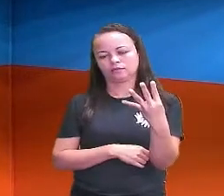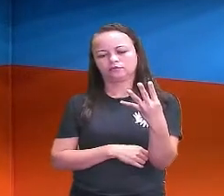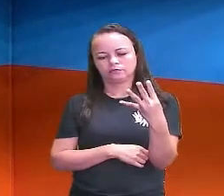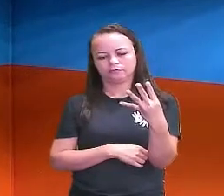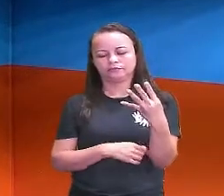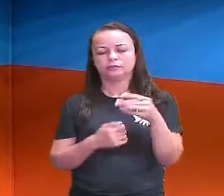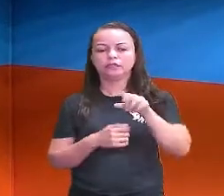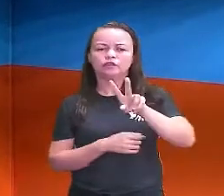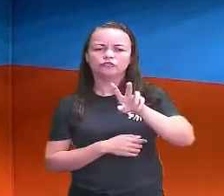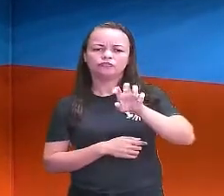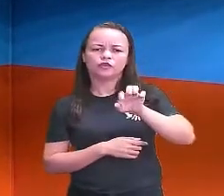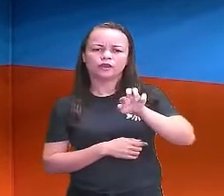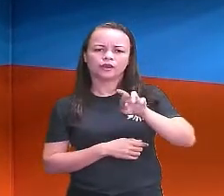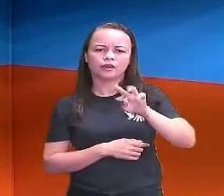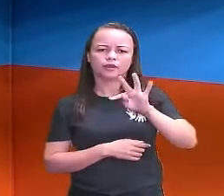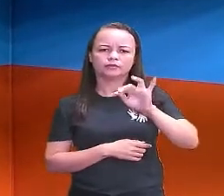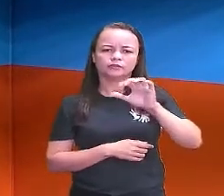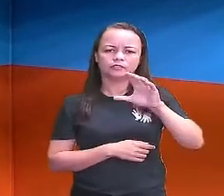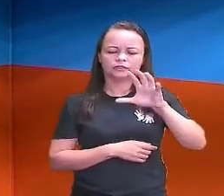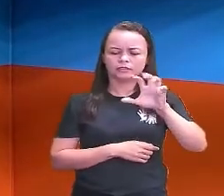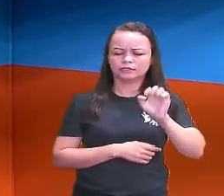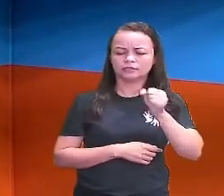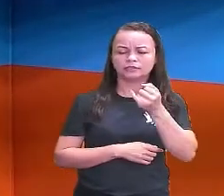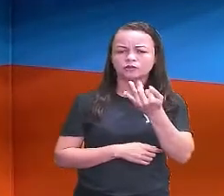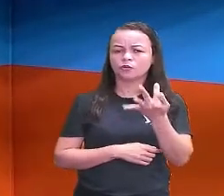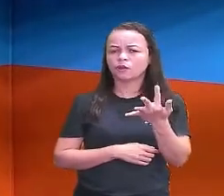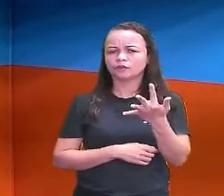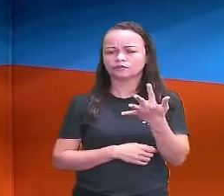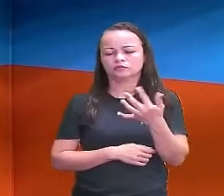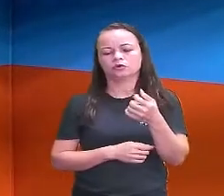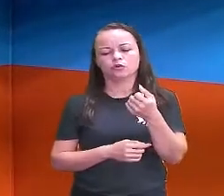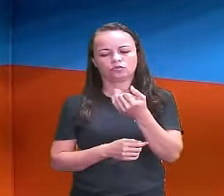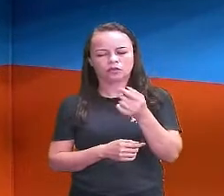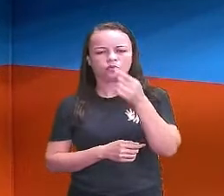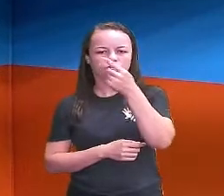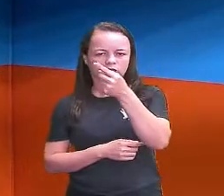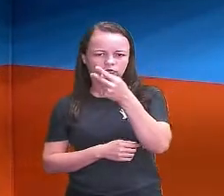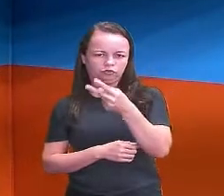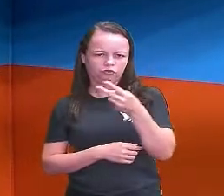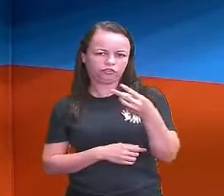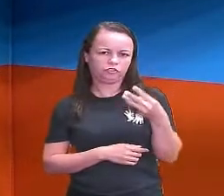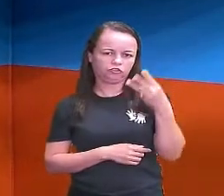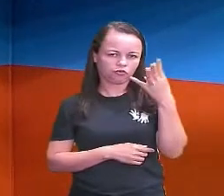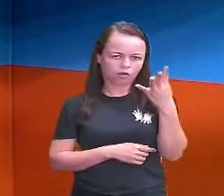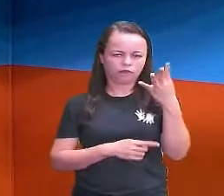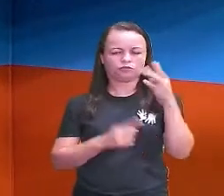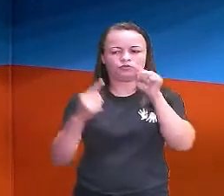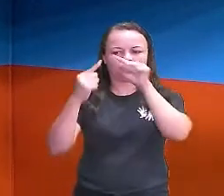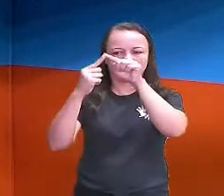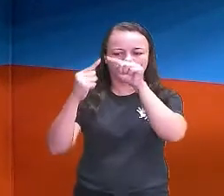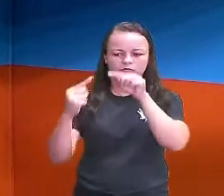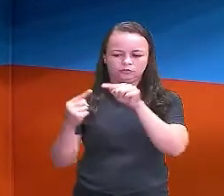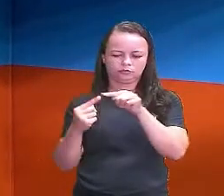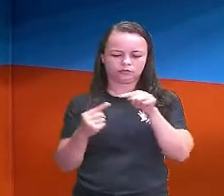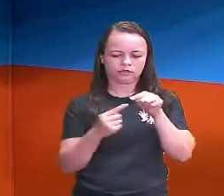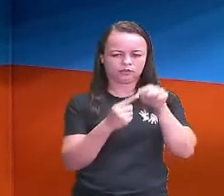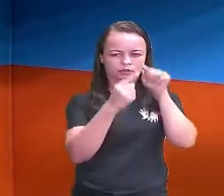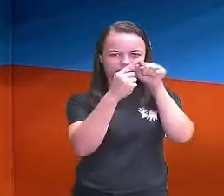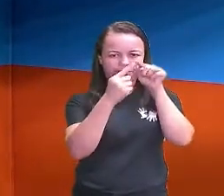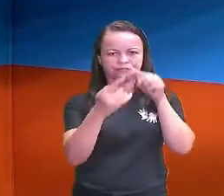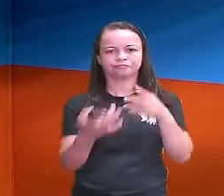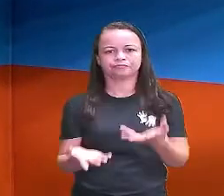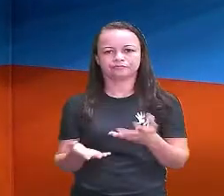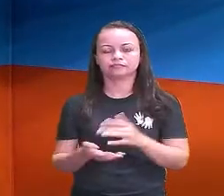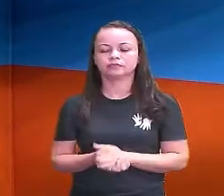quantos vértices ele tem? Só contar. 1, 2, 3, 4. Também, tá? Então,